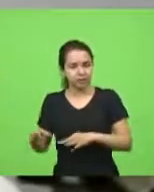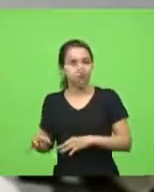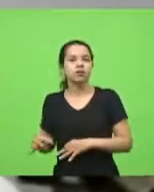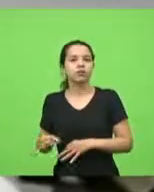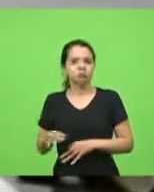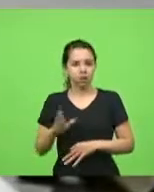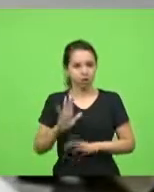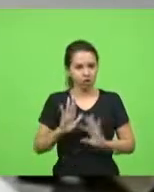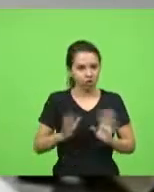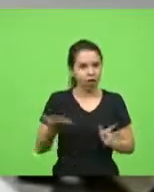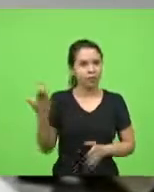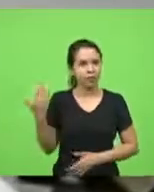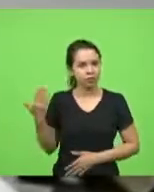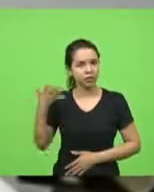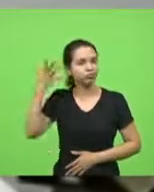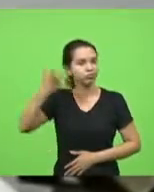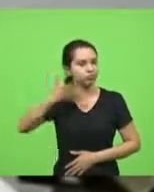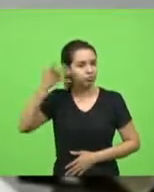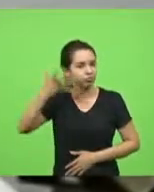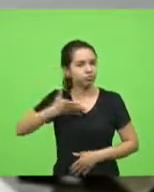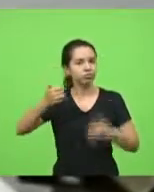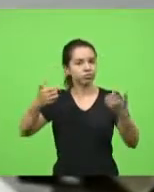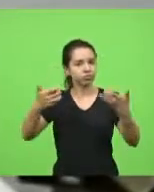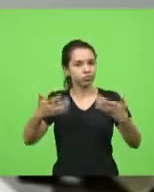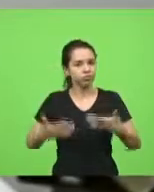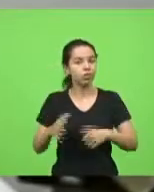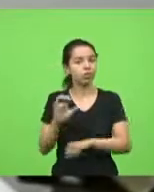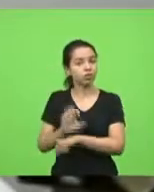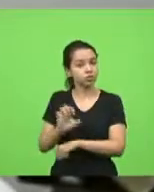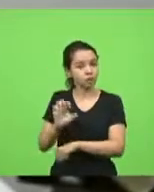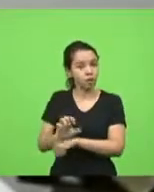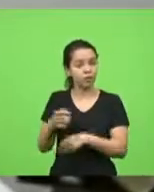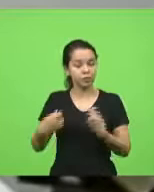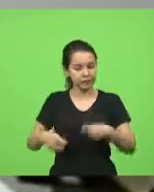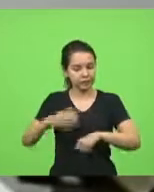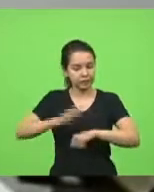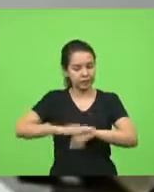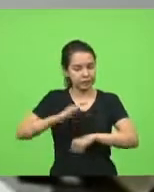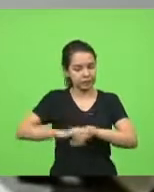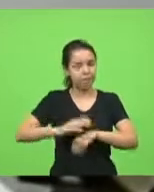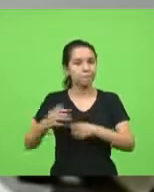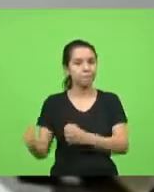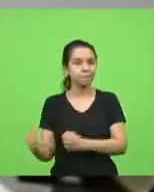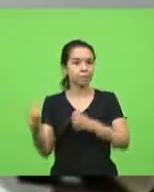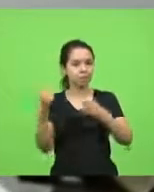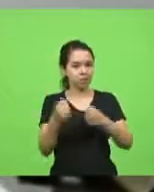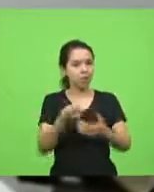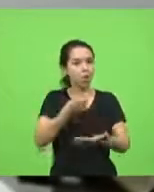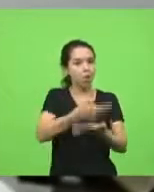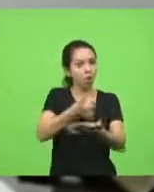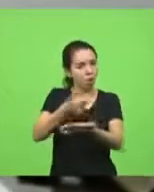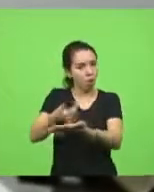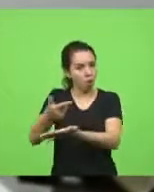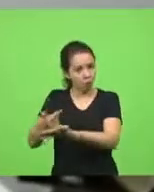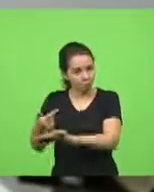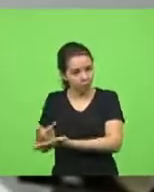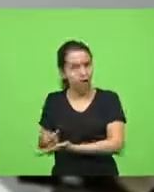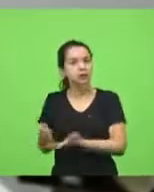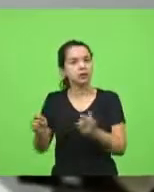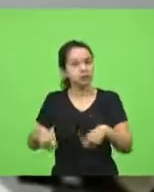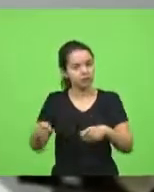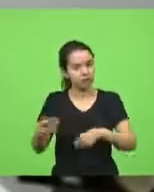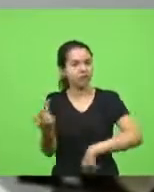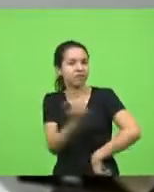discursei algumas vezes que o Estado tem que ter autonomia e poder para comprar, sim, e reforçar a sua rede